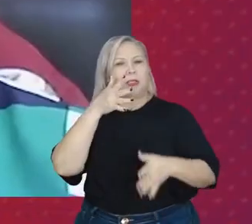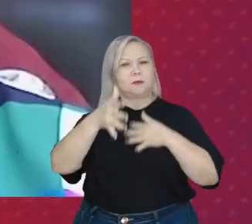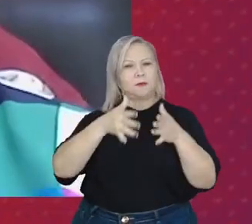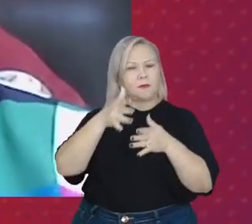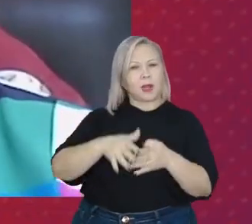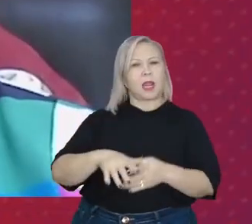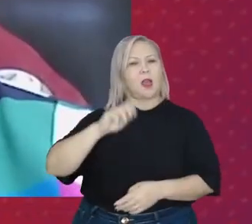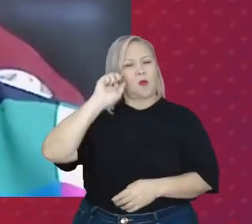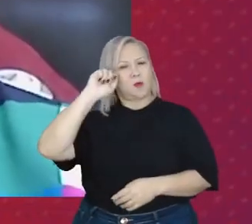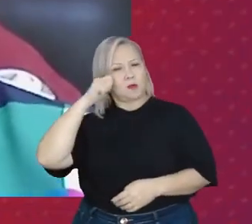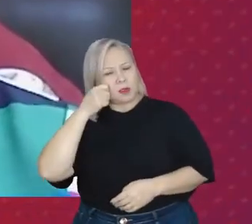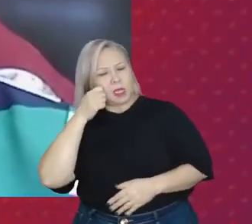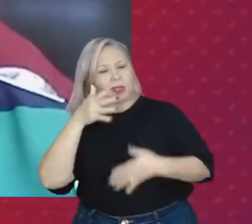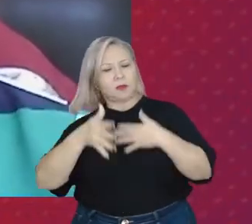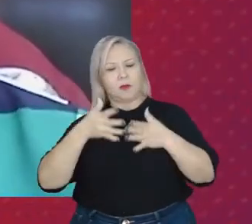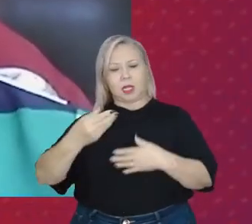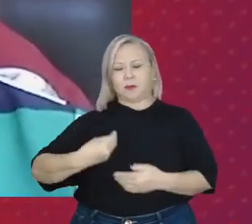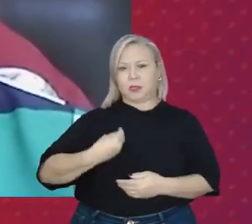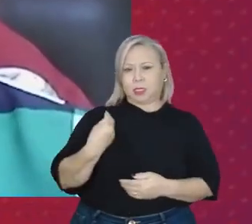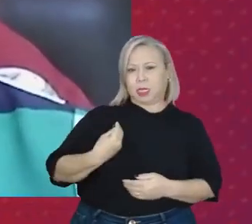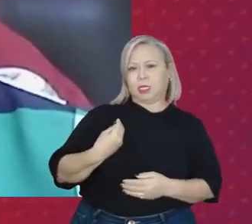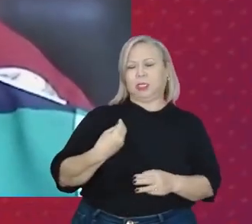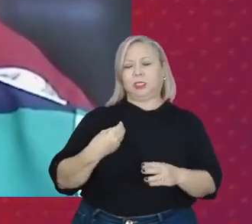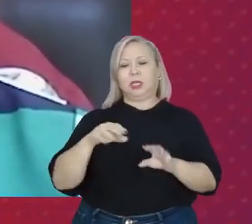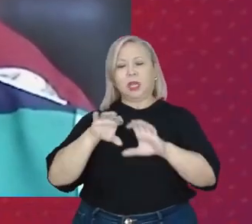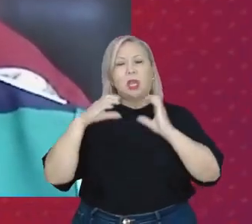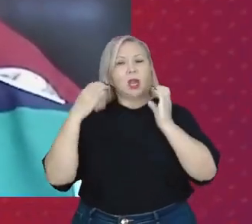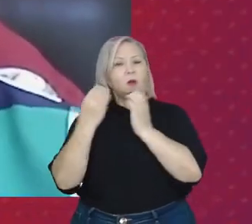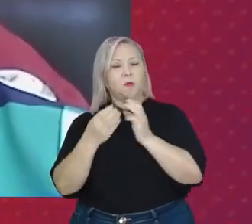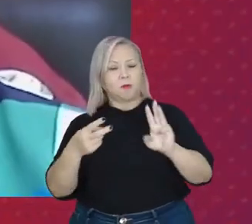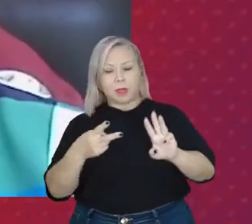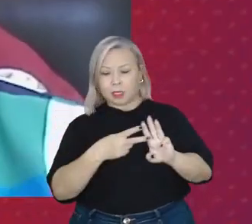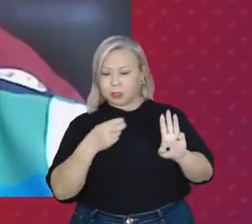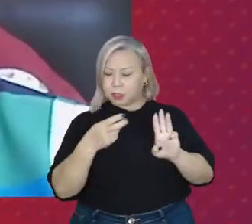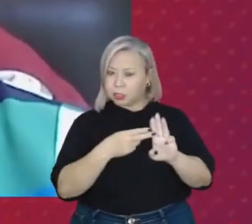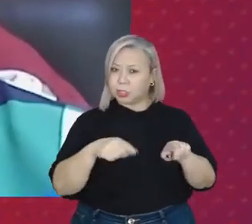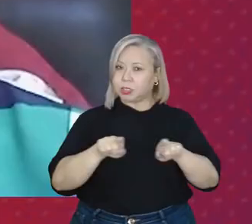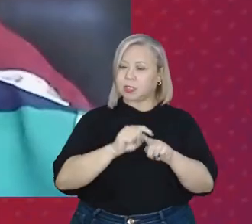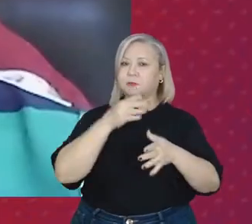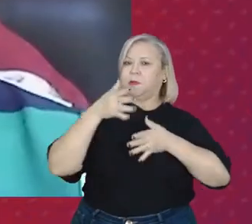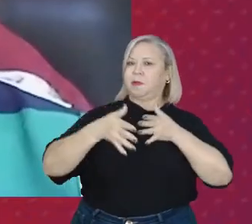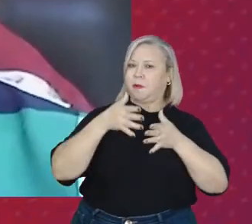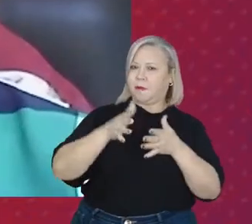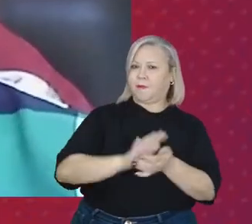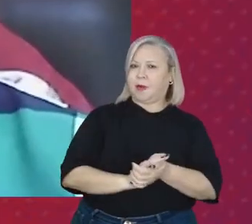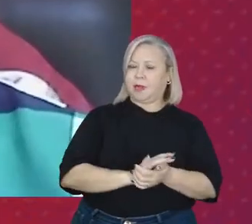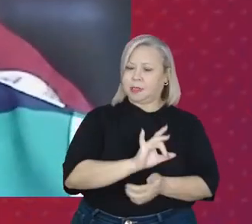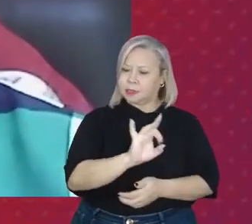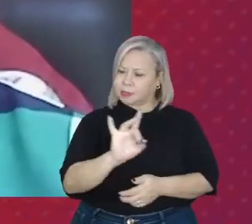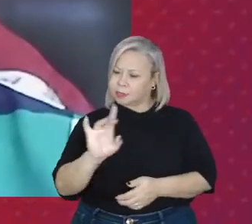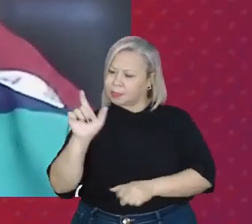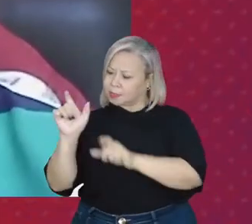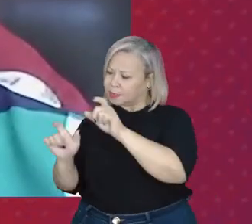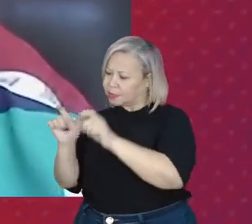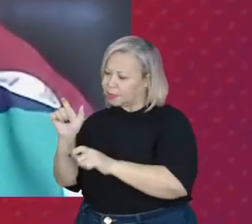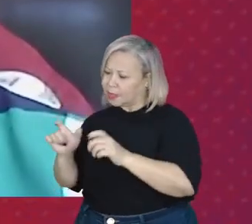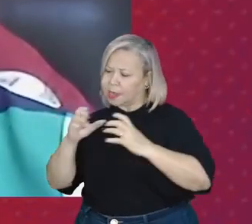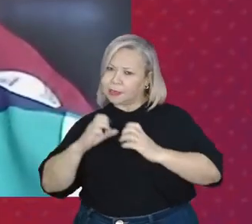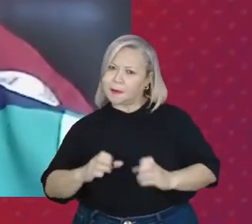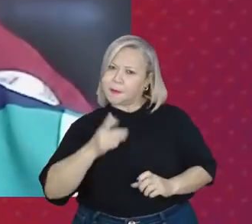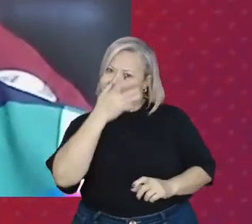estarem presentes, a comunidade indígena falar pela comunidade indígena. Então, cada cidadão se